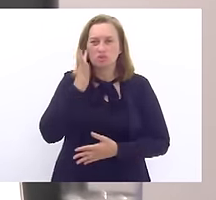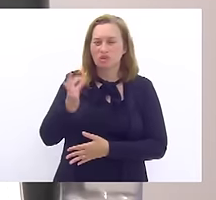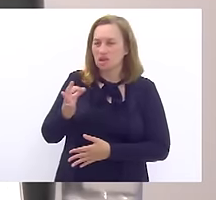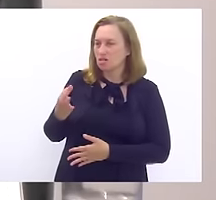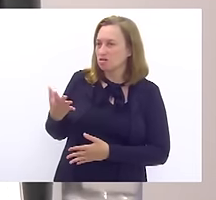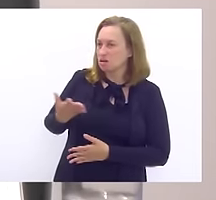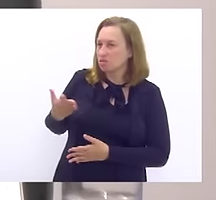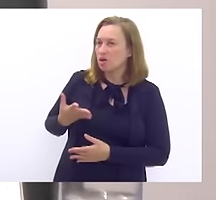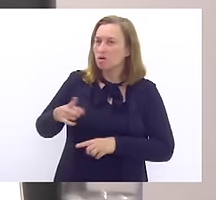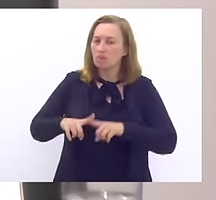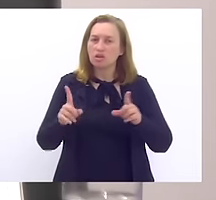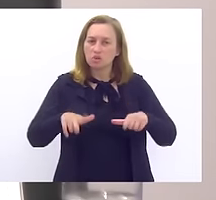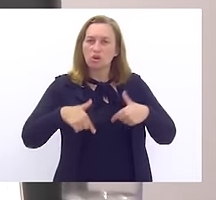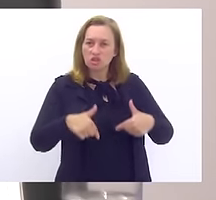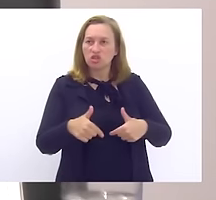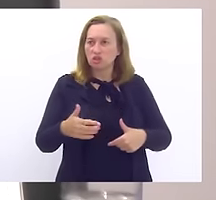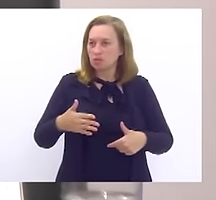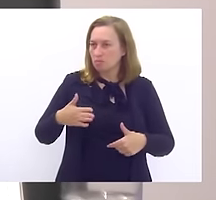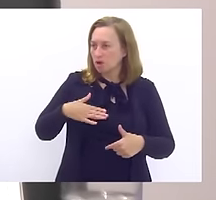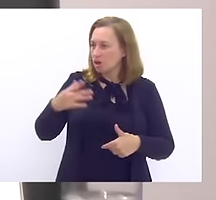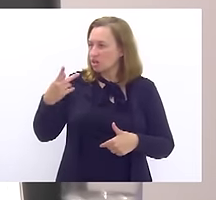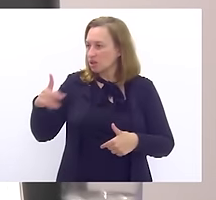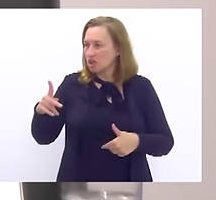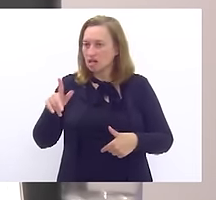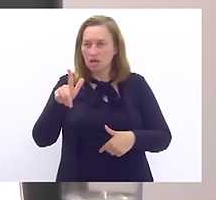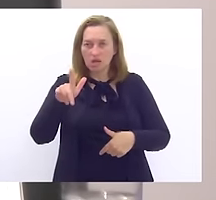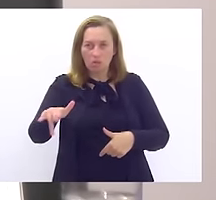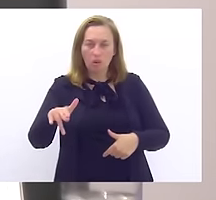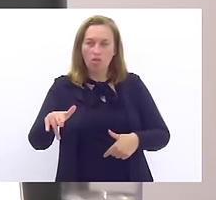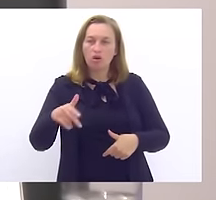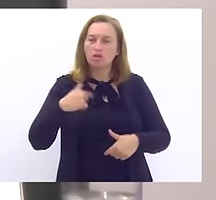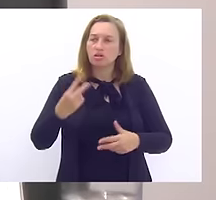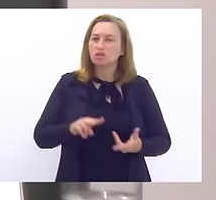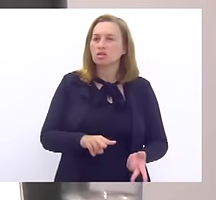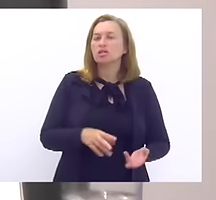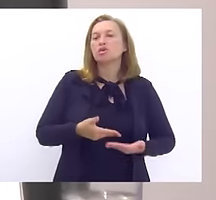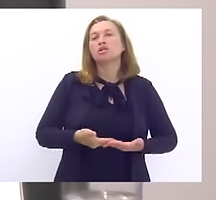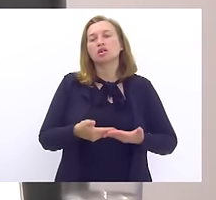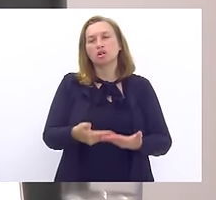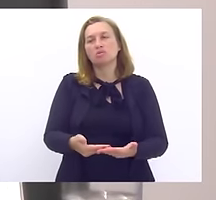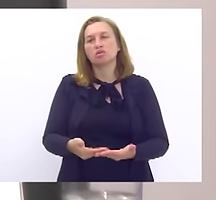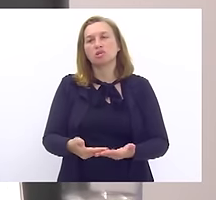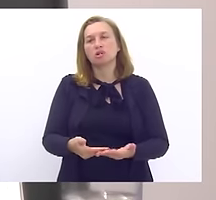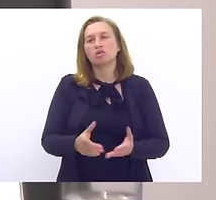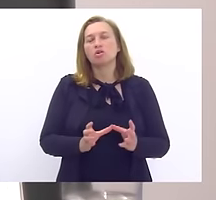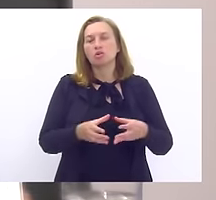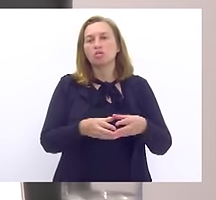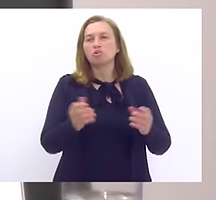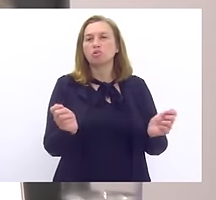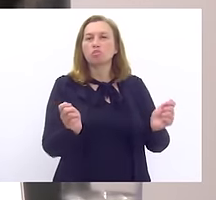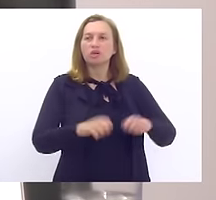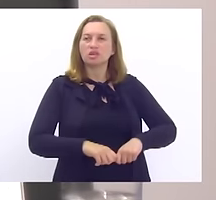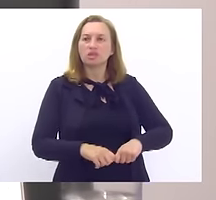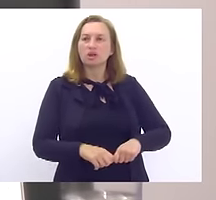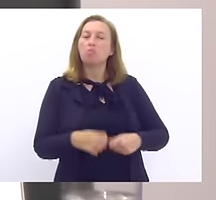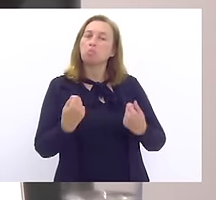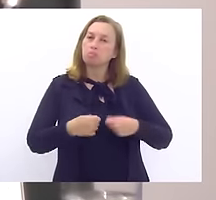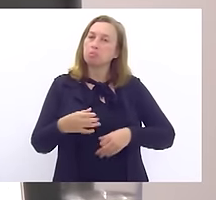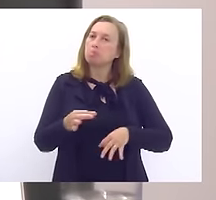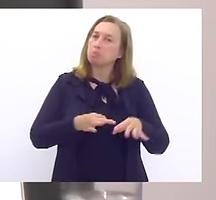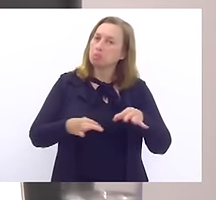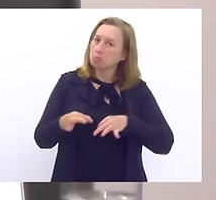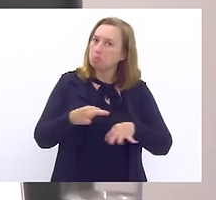a atitude deles é a mesma que a mim nós iremos encaminhar para as autoridades competente porque isso há uma organização